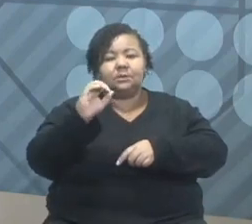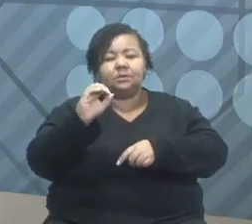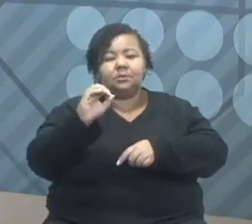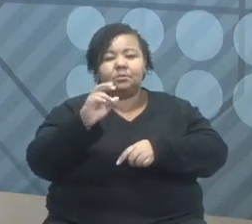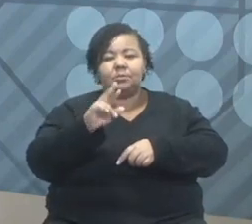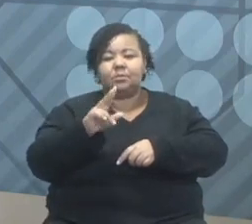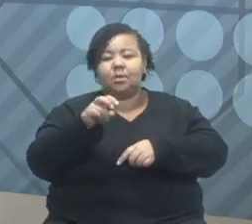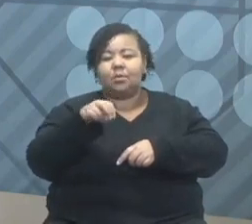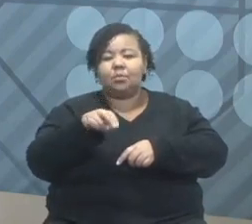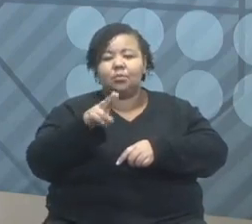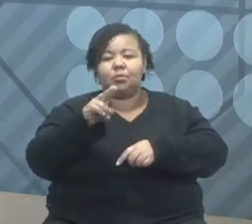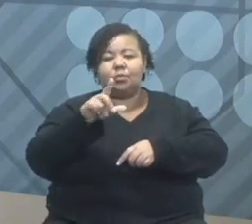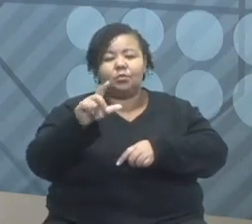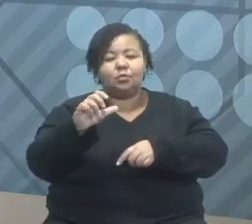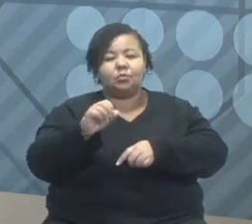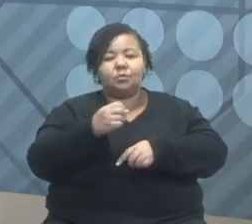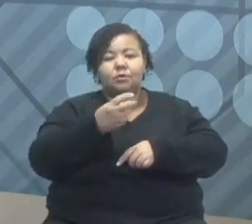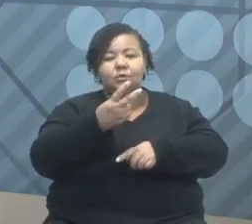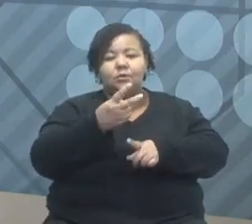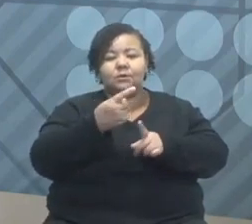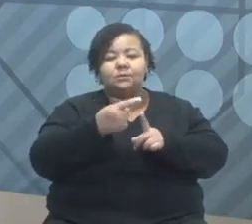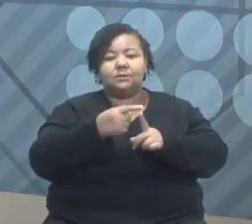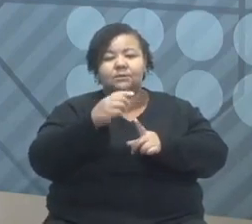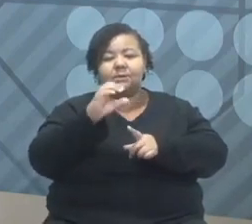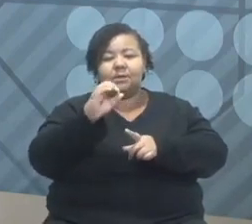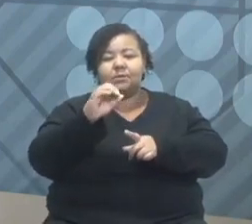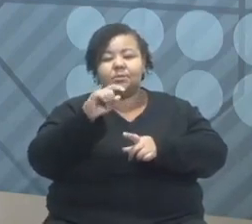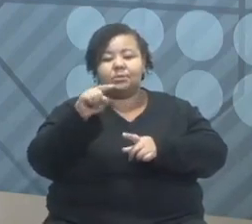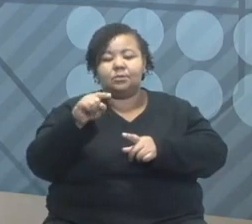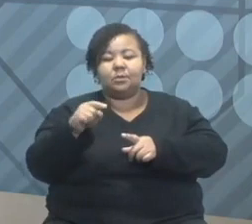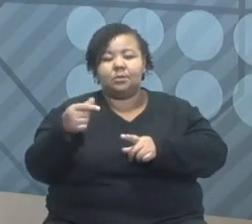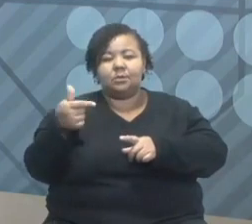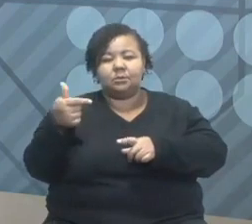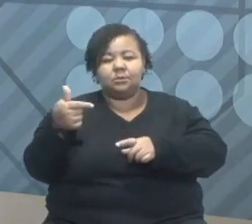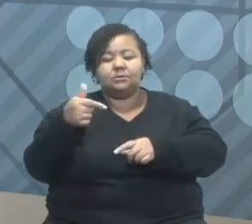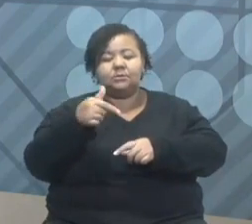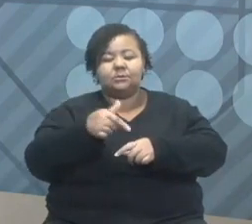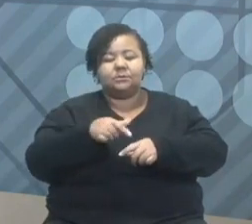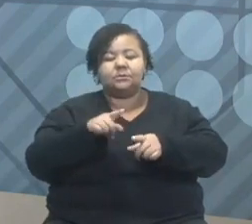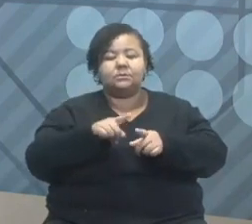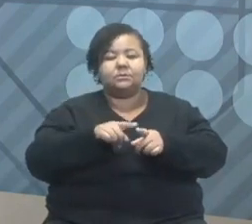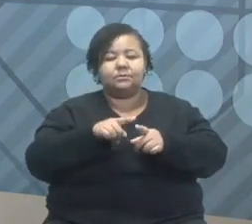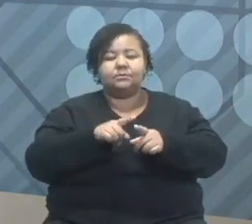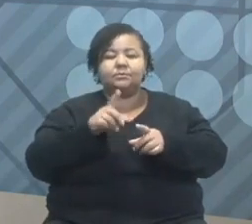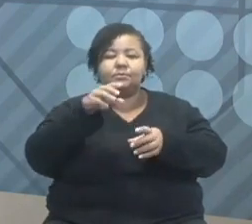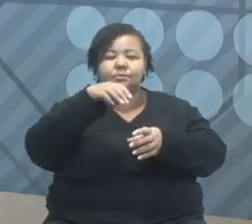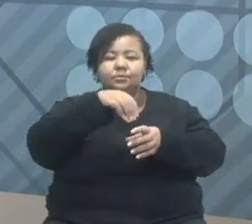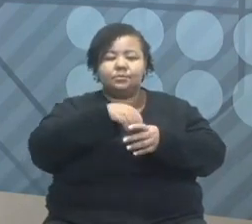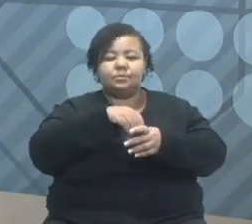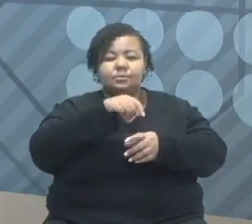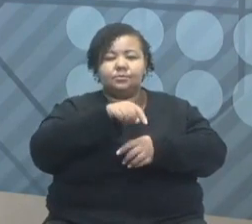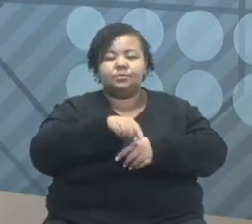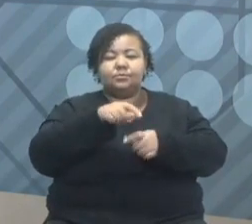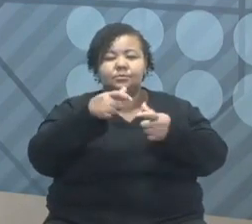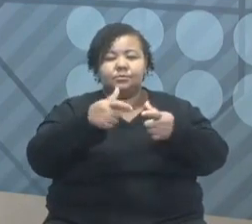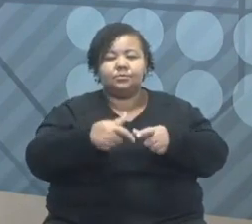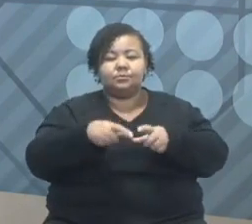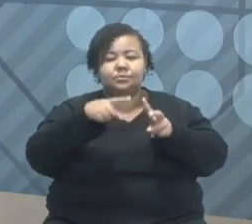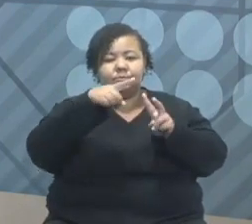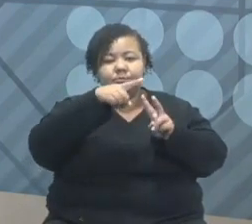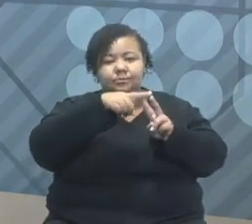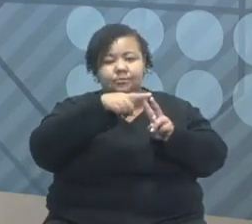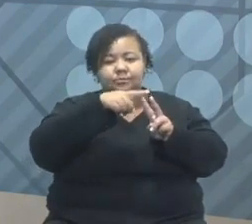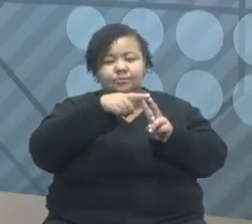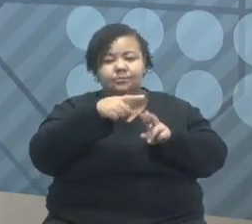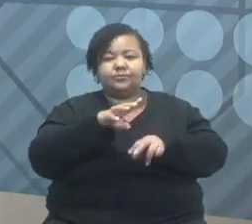2 mais 0 é igual a 2. Então, essa propriedade também é satisfeita com relação ao espaço vetorial.